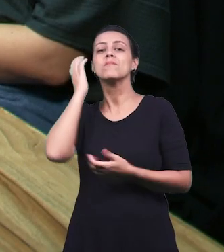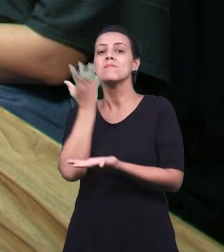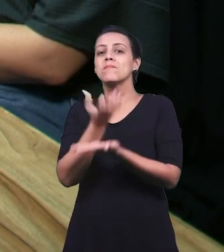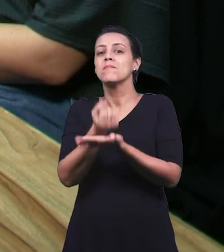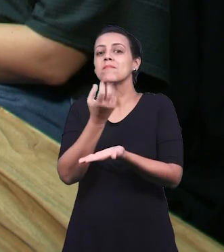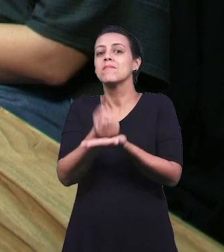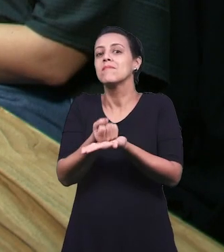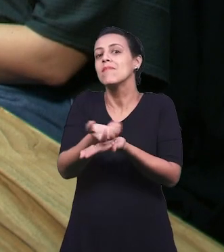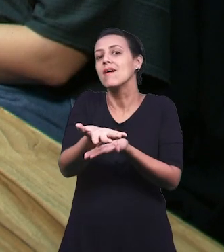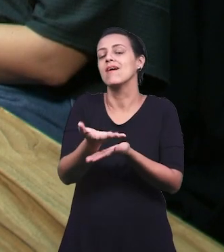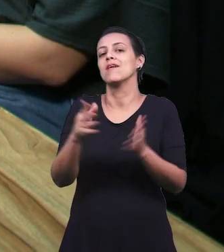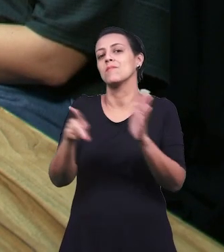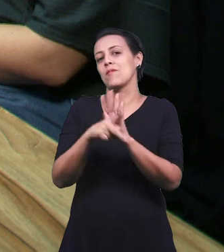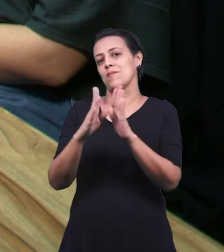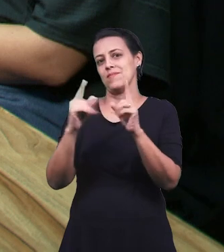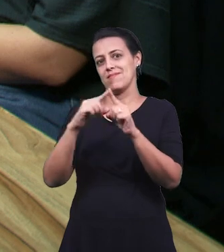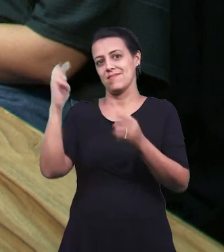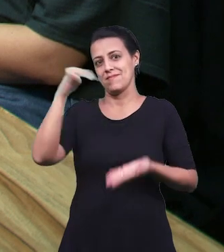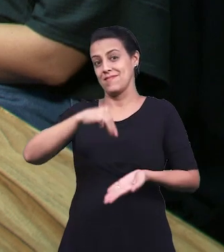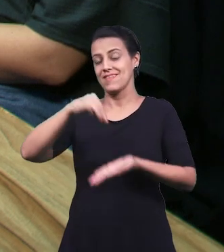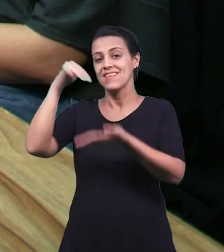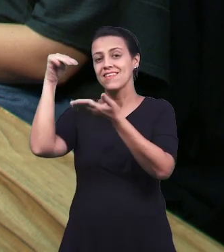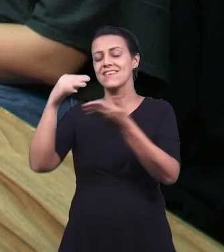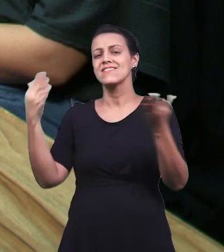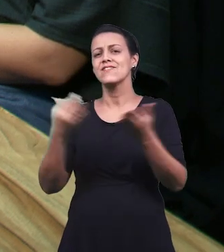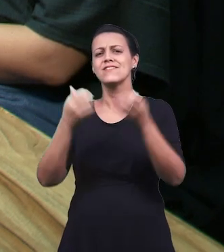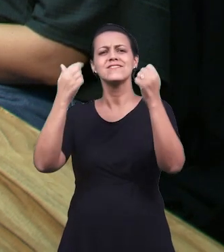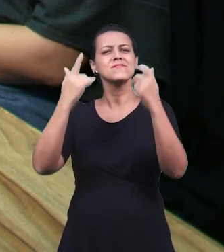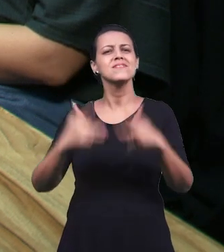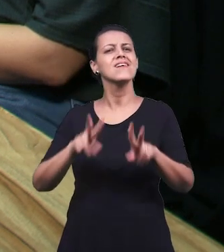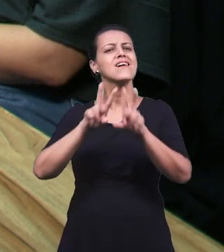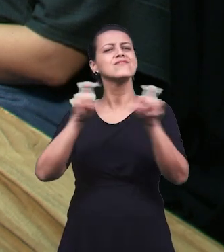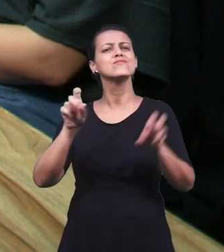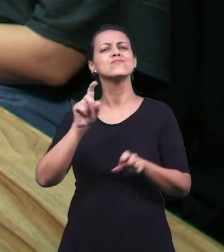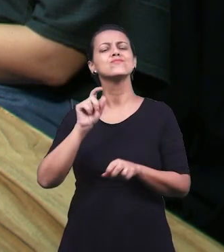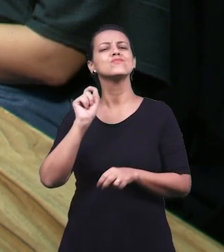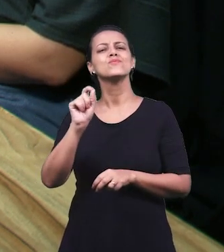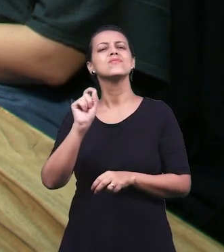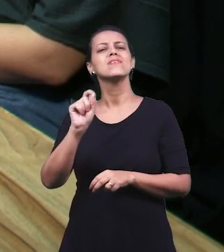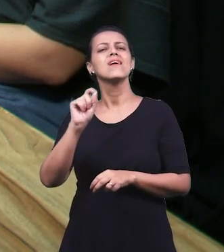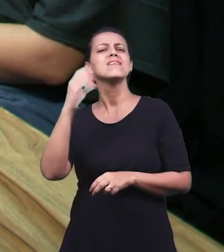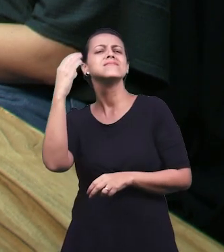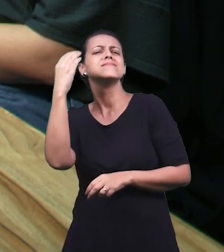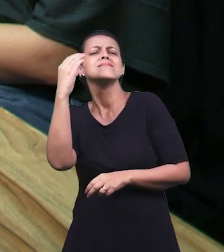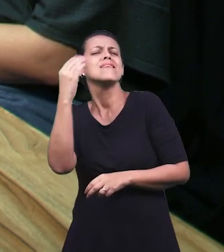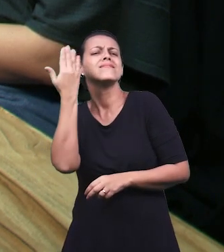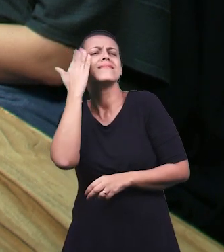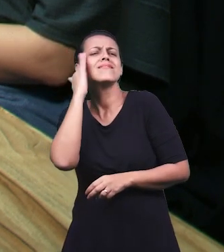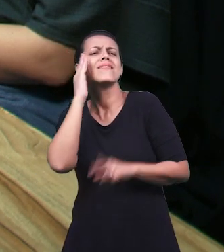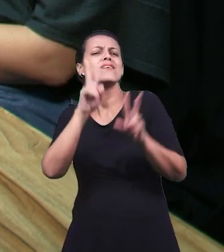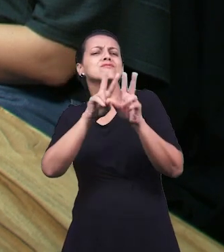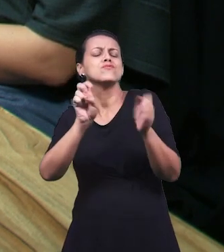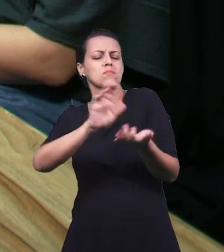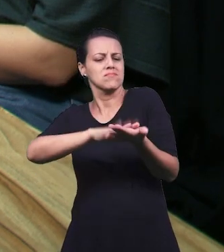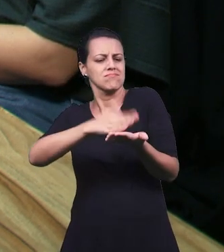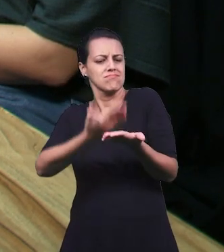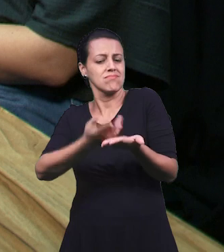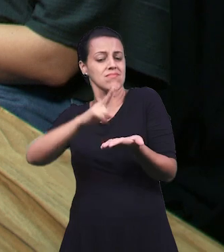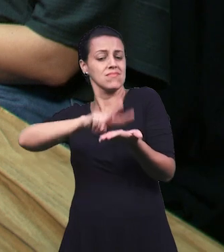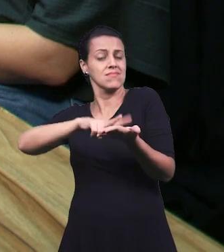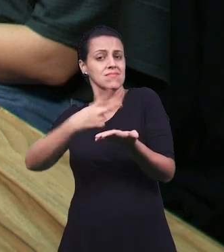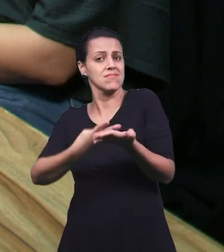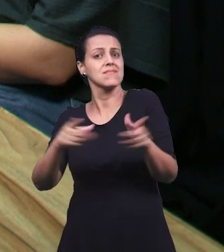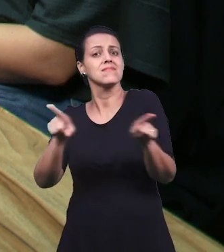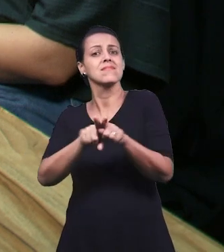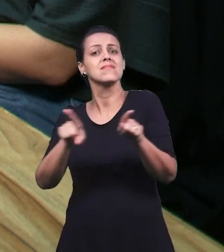Nós vamos trazer um pouquinho hoje do assunto referente ao que a ciência trata quanto à tradução, à interpretação, à aquisição